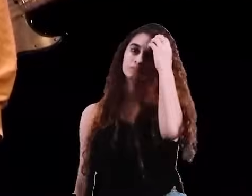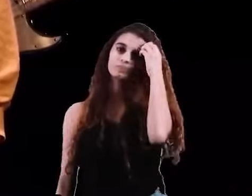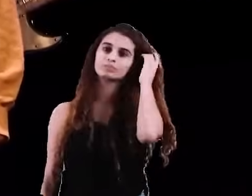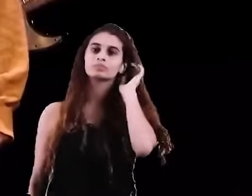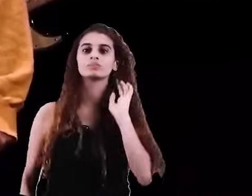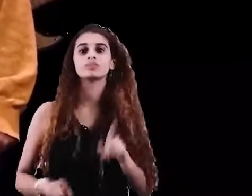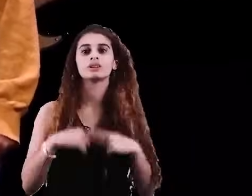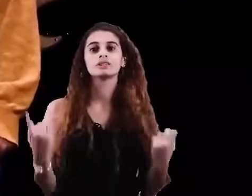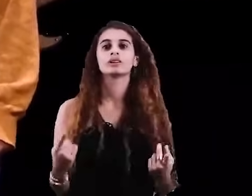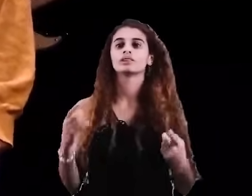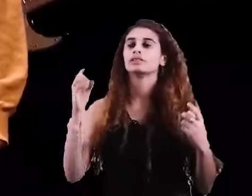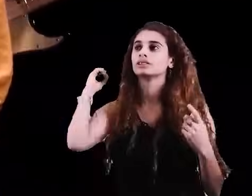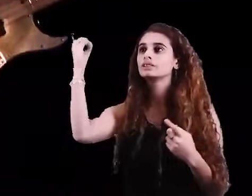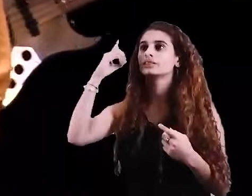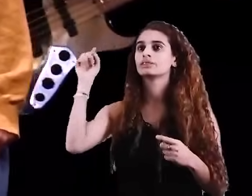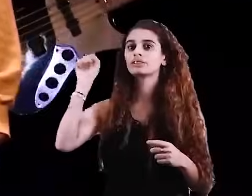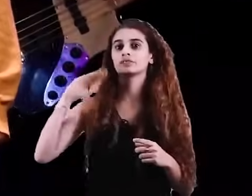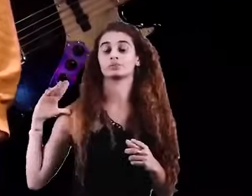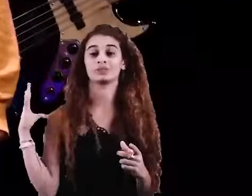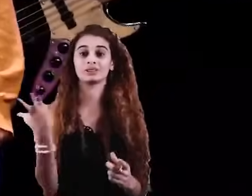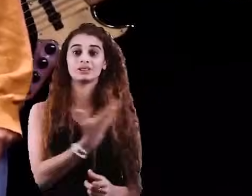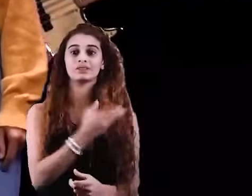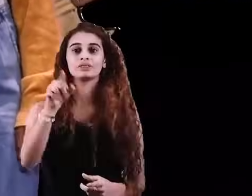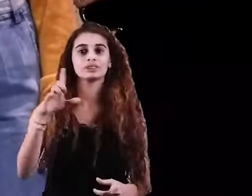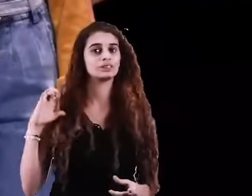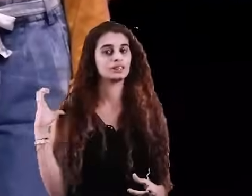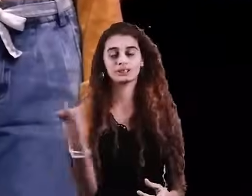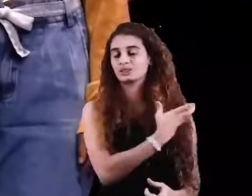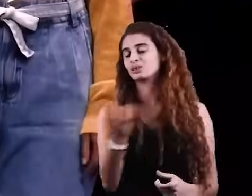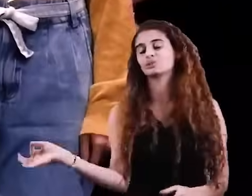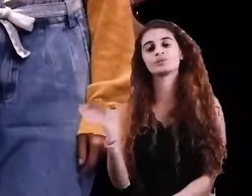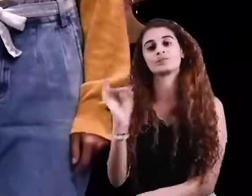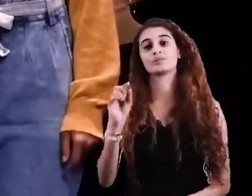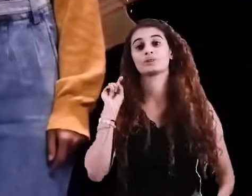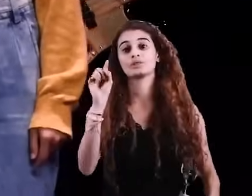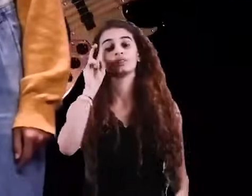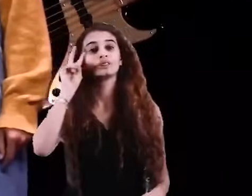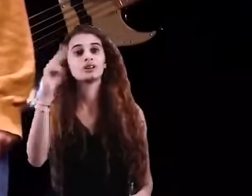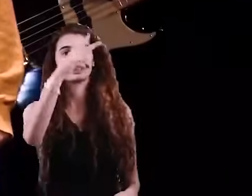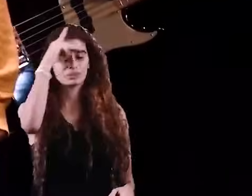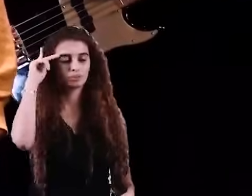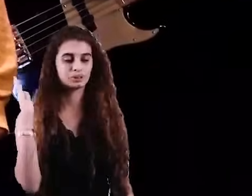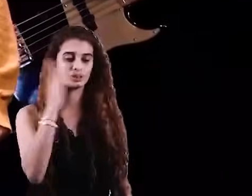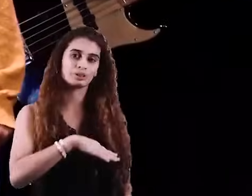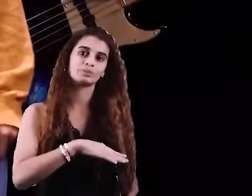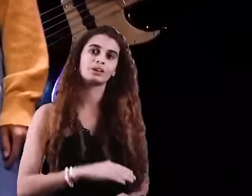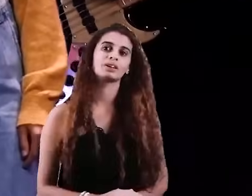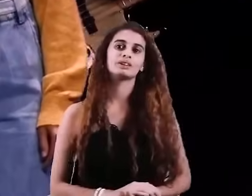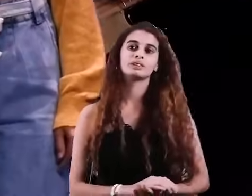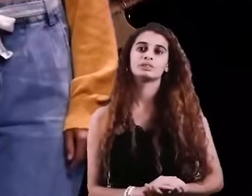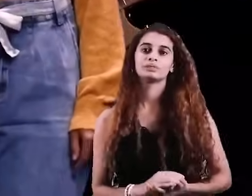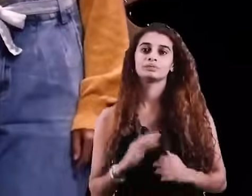Talvez tenha um Davi que você tá precisando salvar. E você não está salvando porque você está olhando para Nabal. Talvez dentro da sua casa tenha um